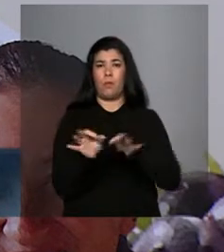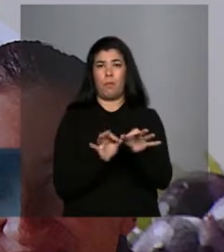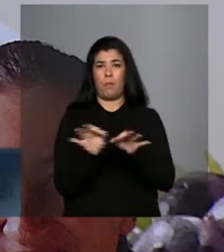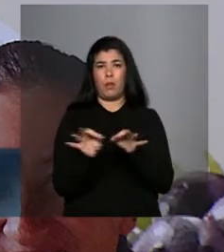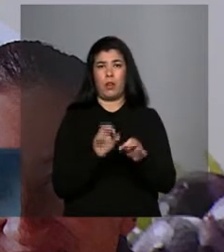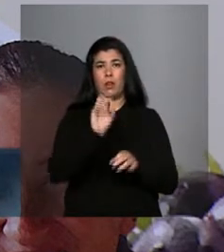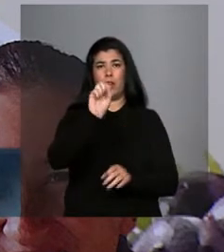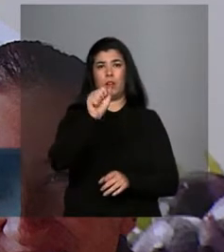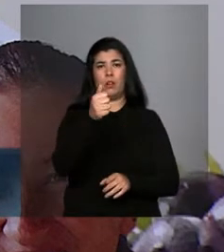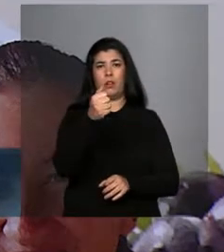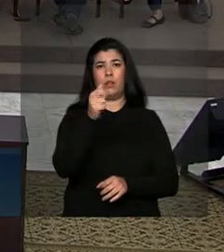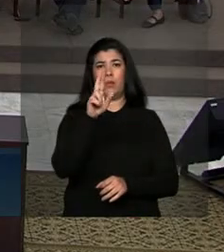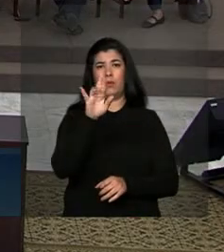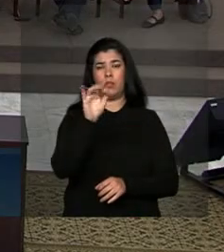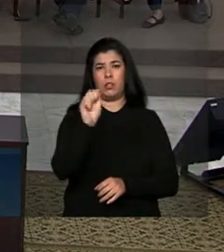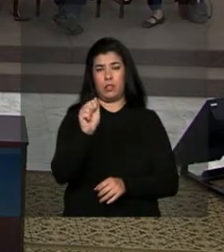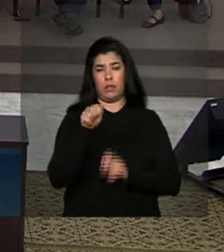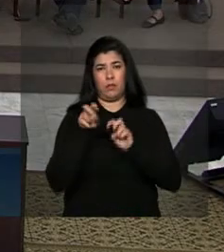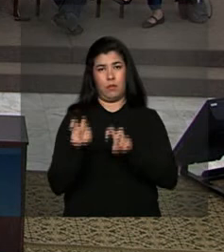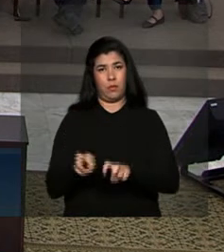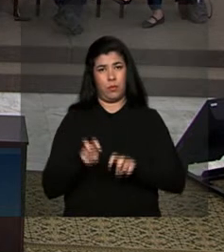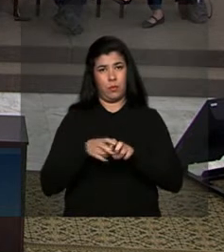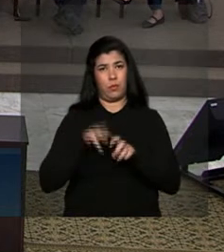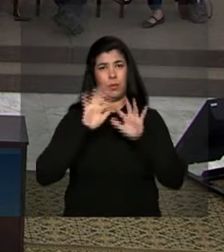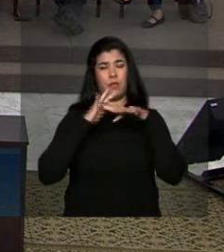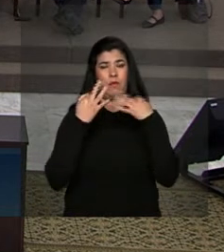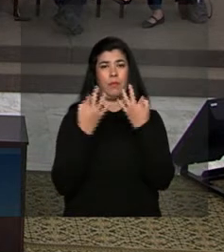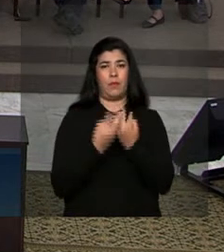da Agricultura Familiar